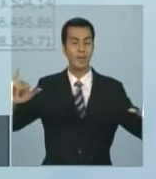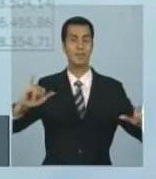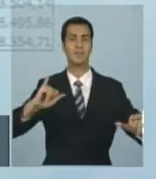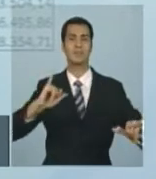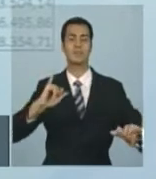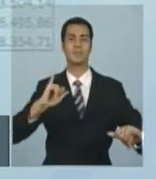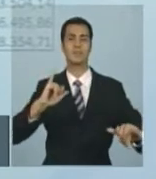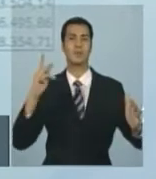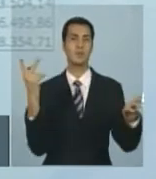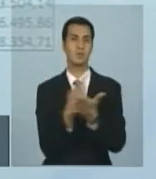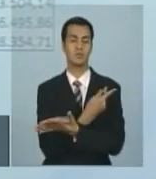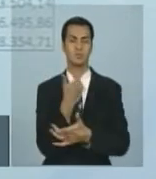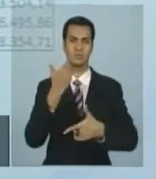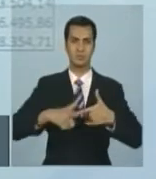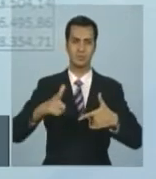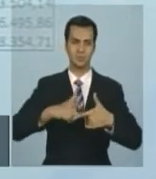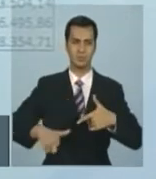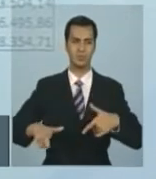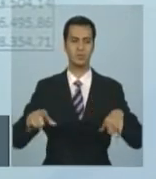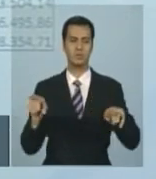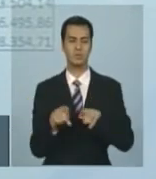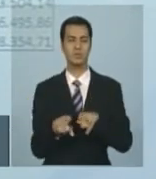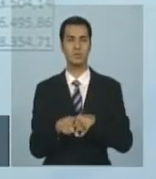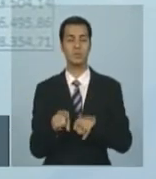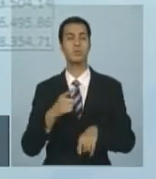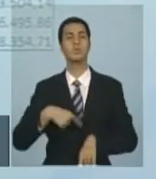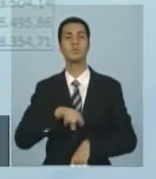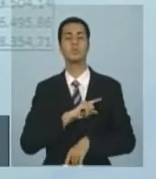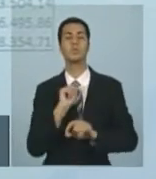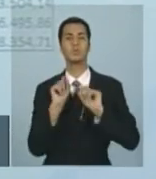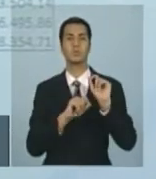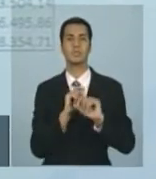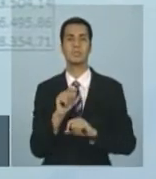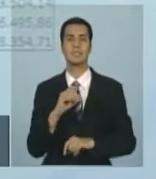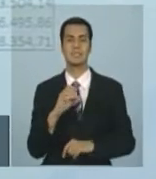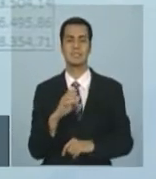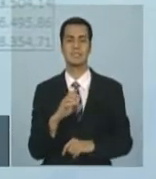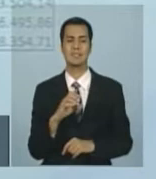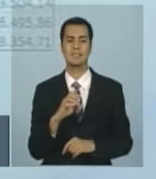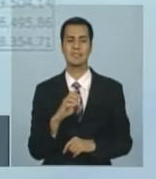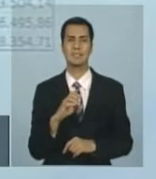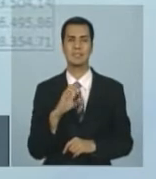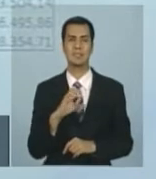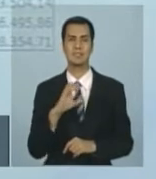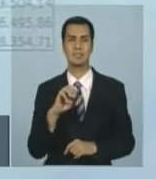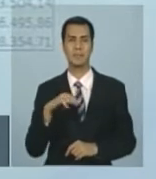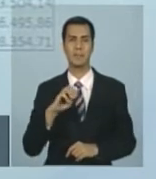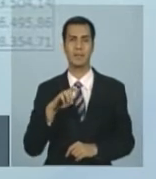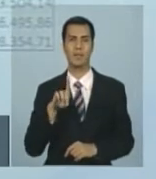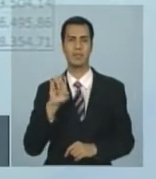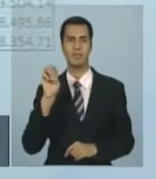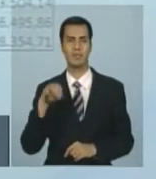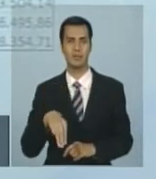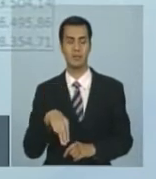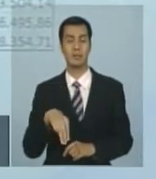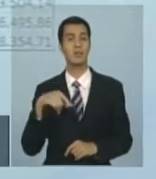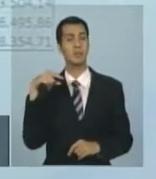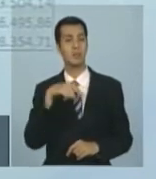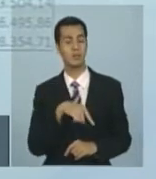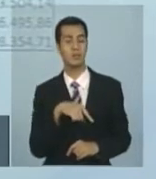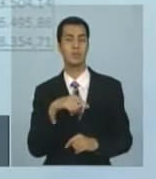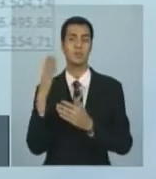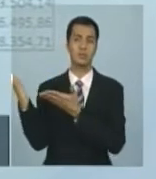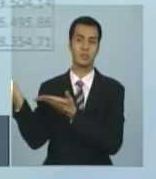as informações que vêm do SEMADEM, e é o SENAD o órgão responsável para fazer o alerta